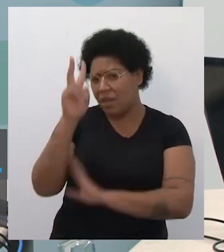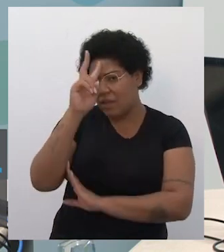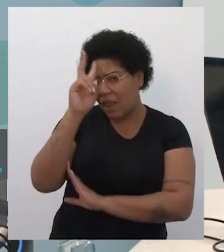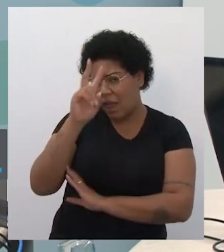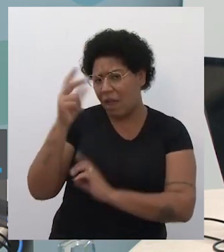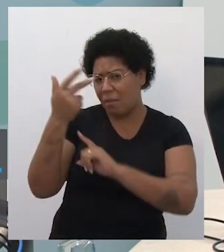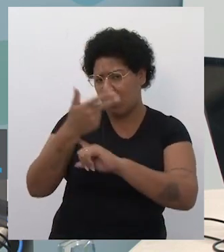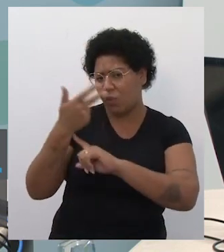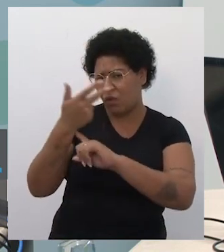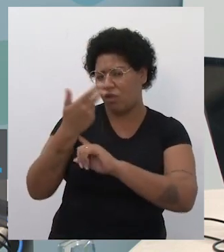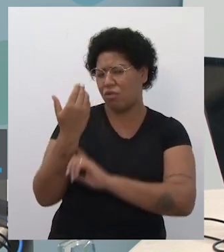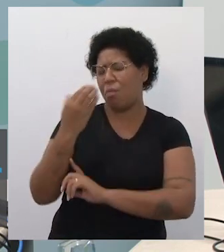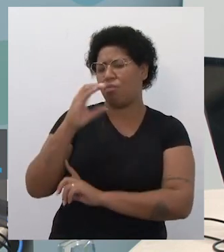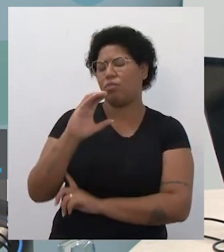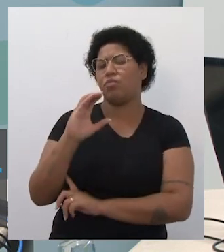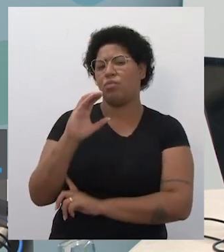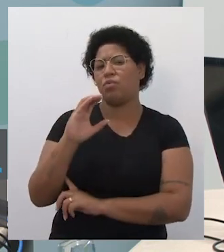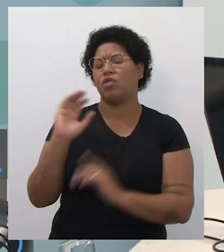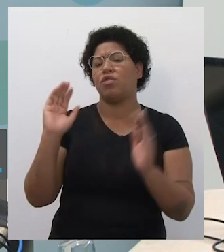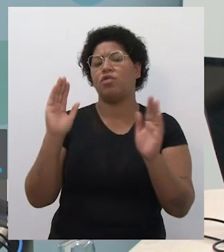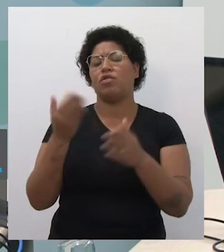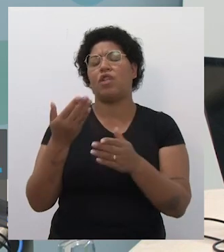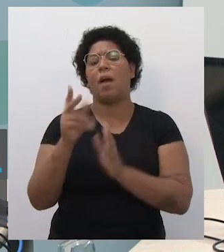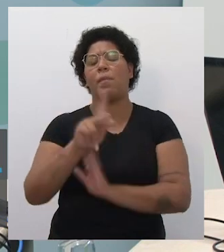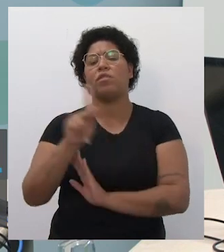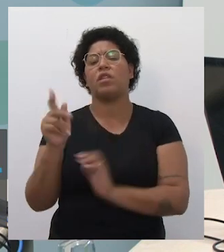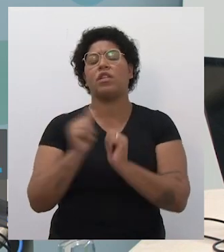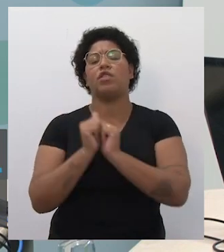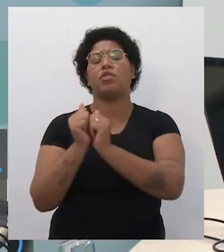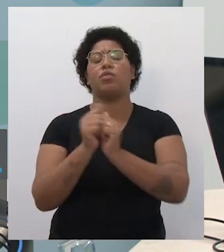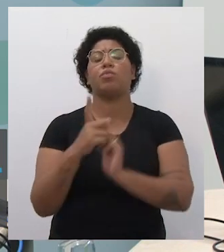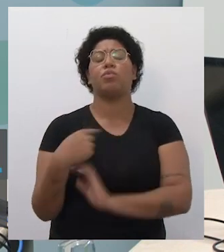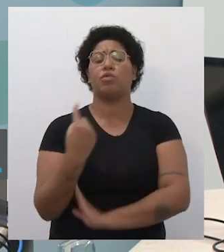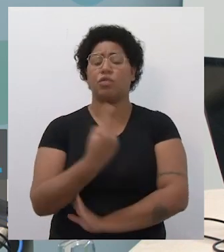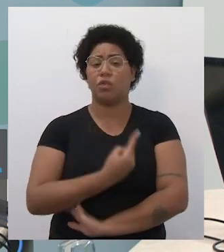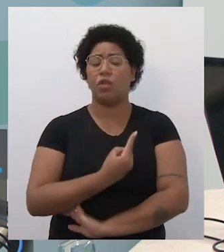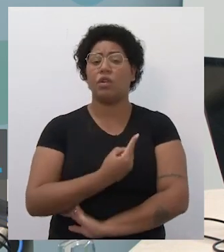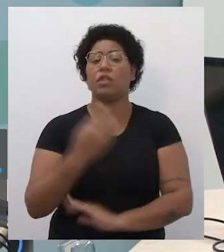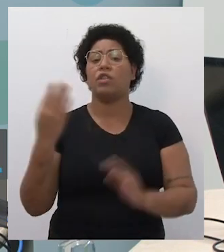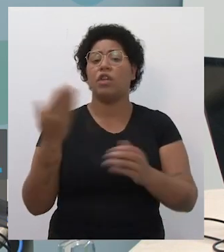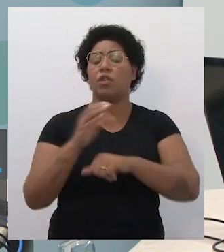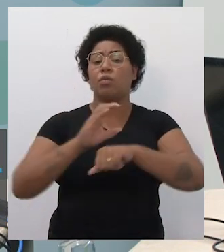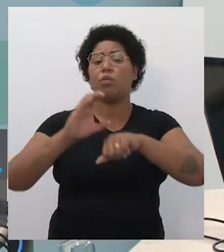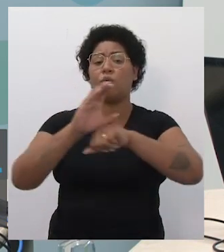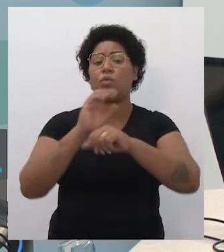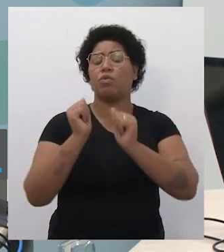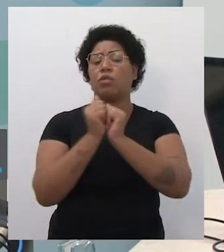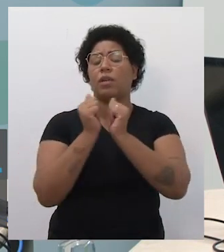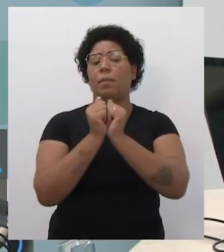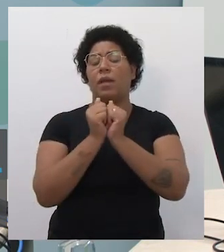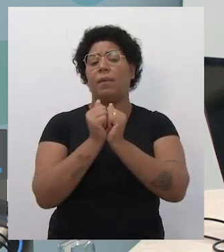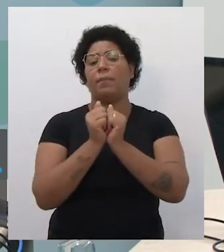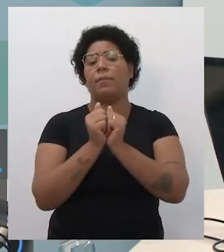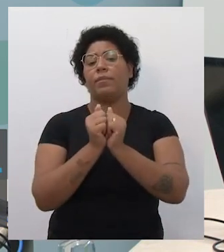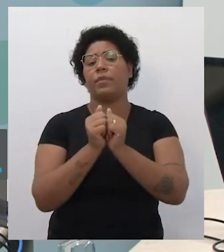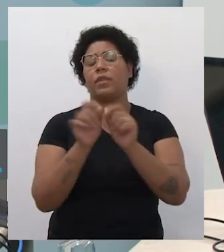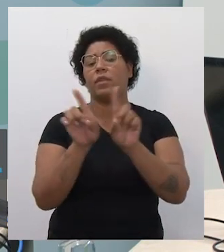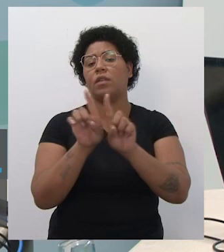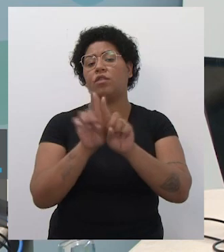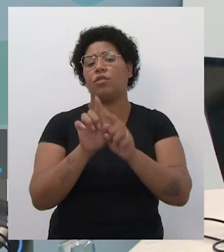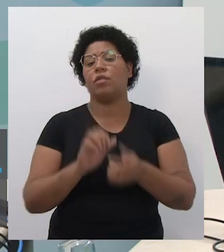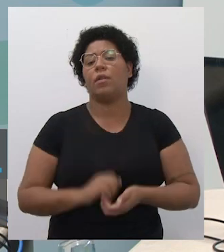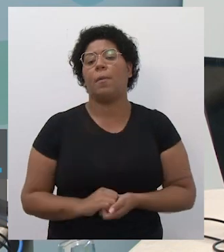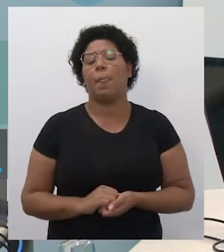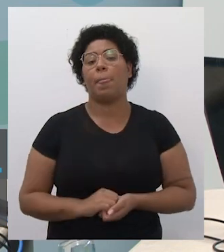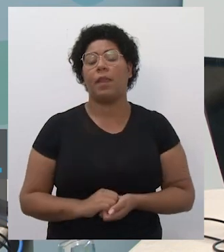vídeo, professora que já é nossa parceira aí de algumas outras formações. Tá? Um vídeo muito interessante, onde a professora